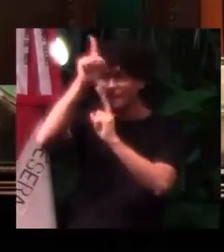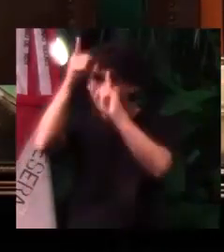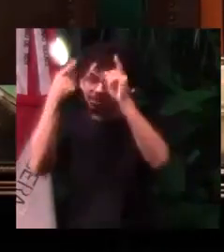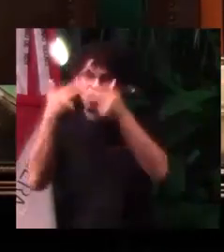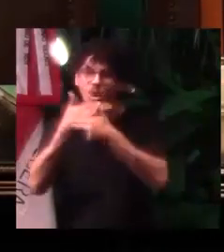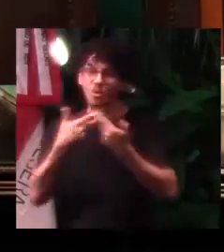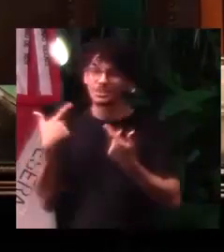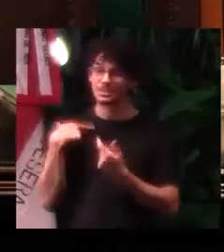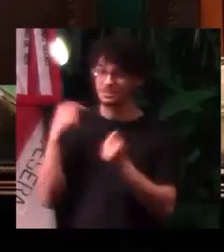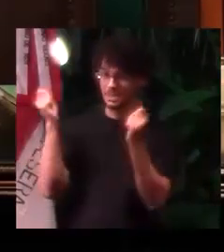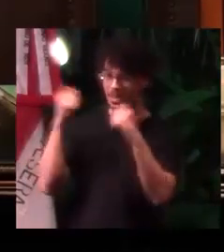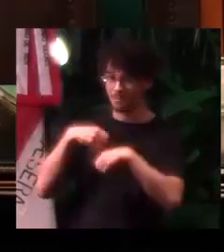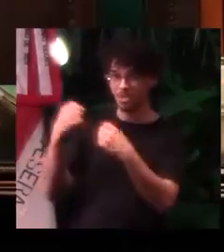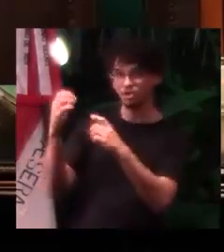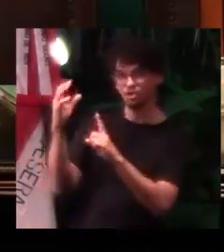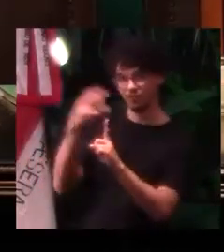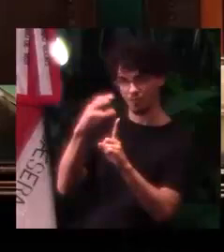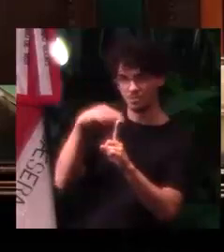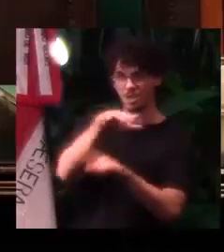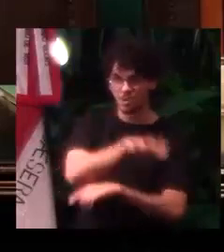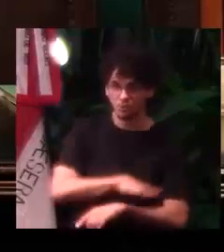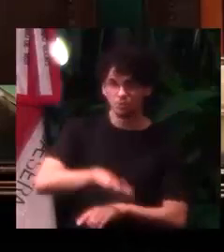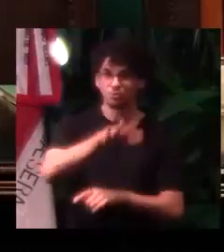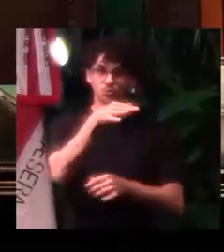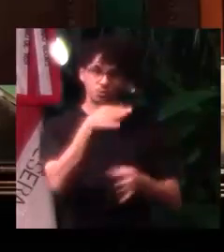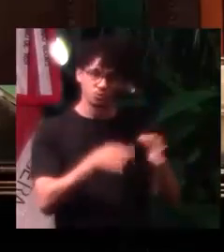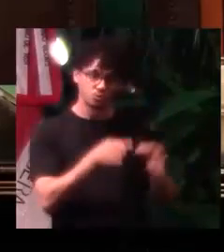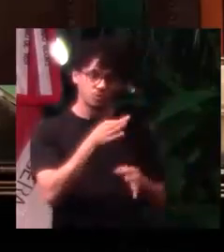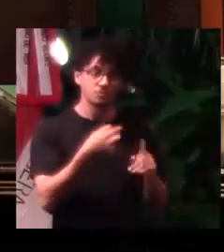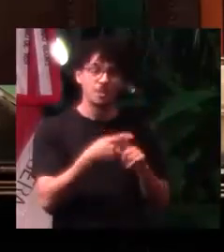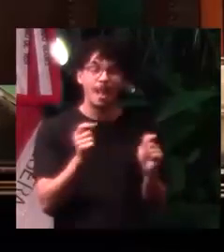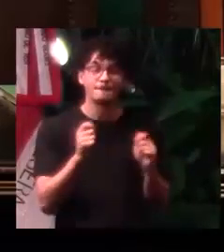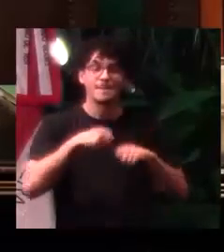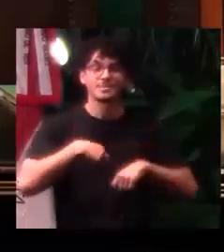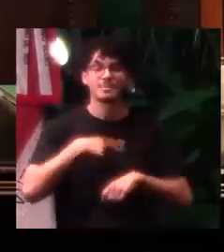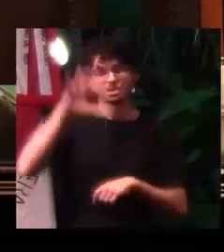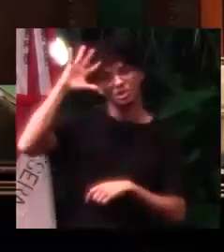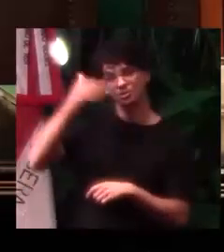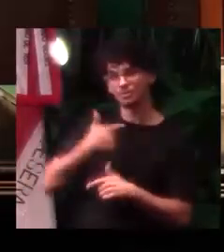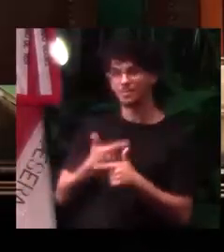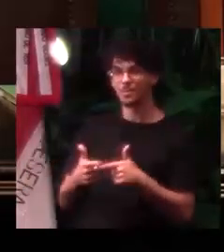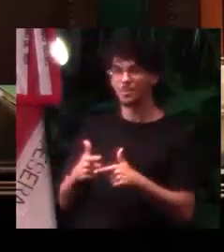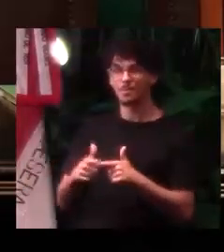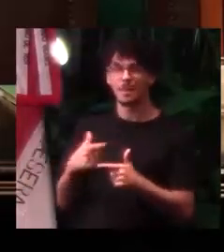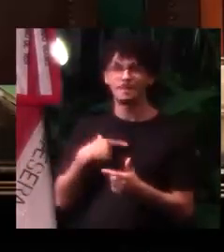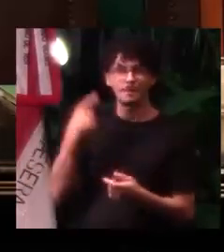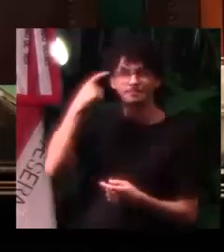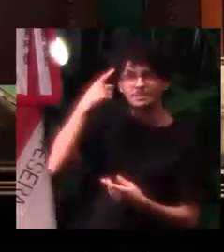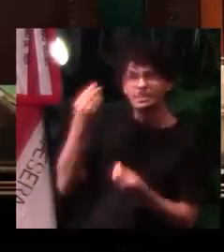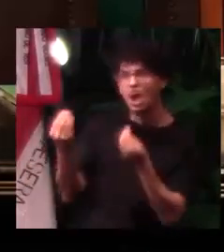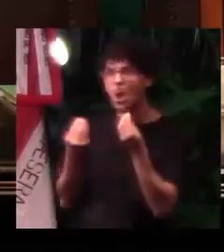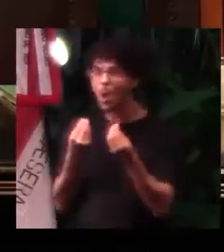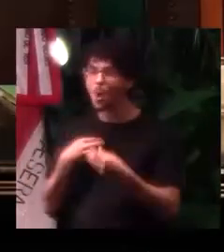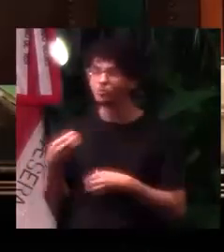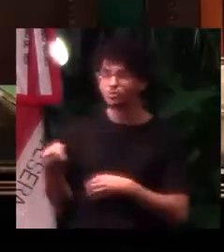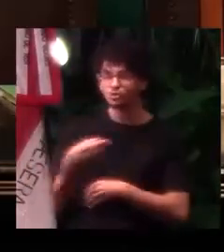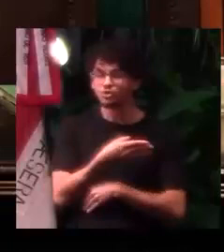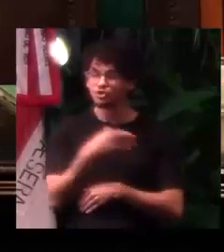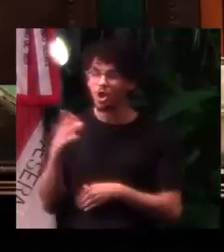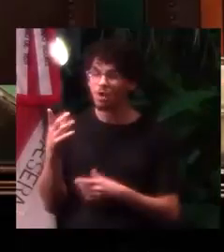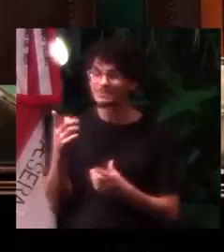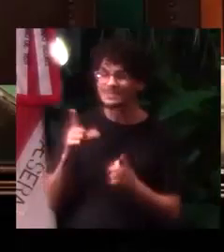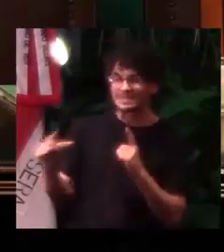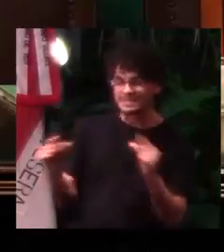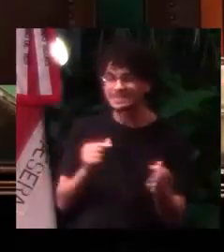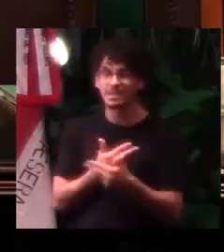isso influencia no mundo jurídico, por causa da capacidade de solucionar problemas e de pensar novas saídas para uma mesma situação.